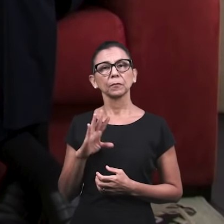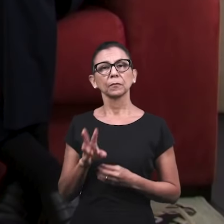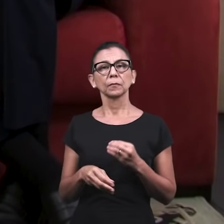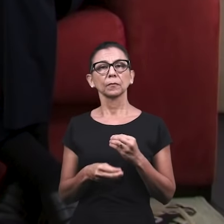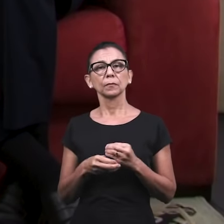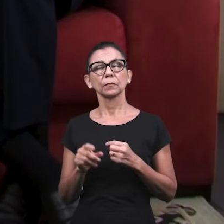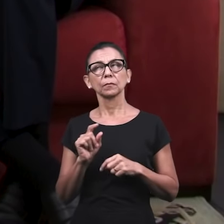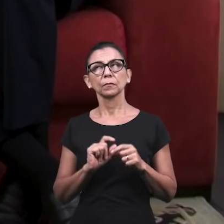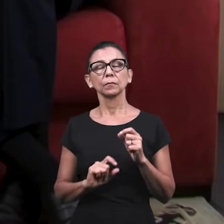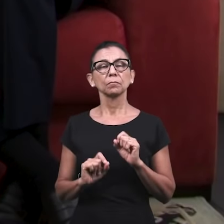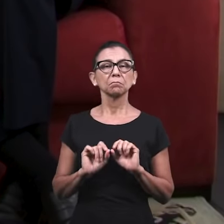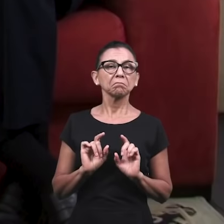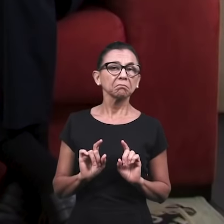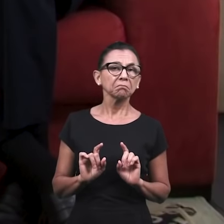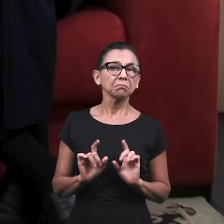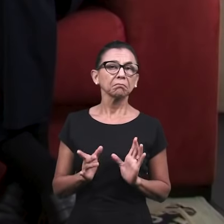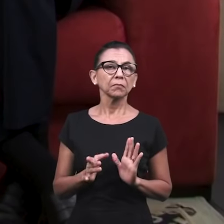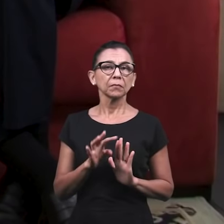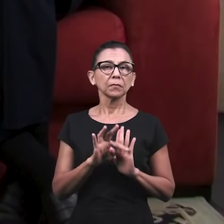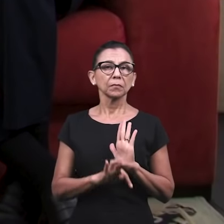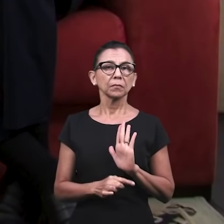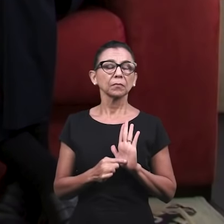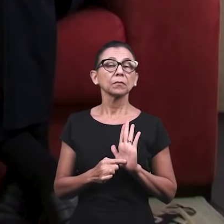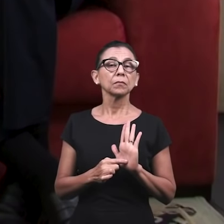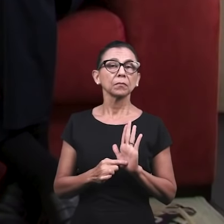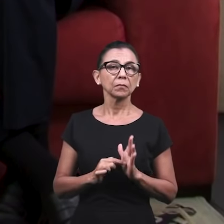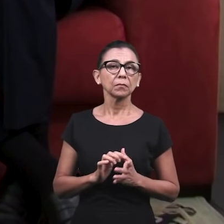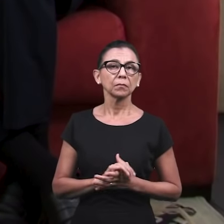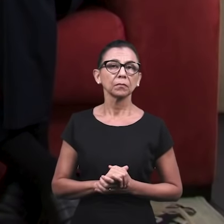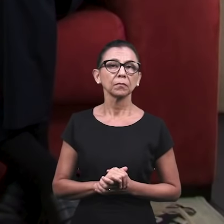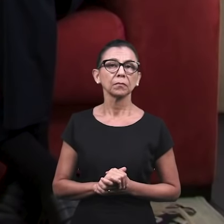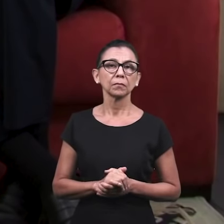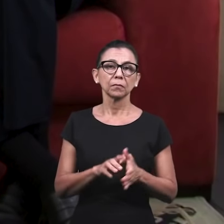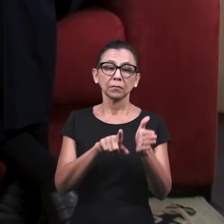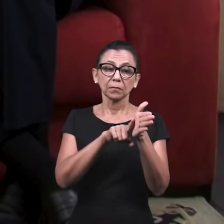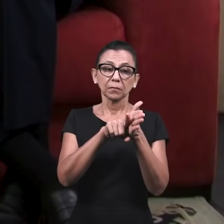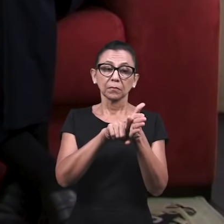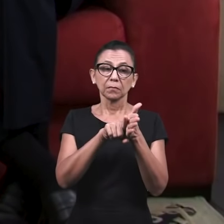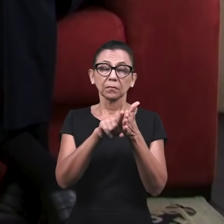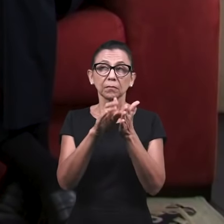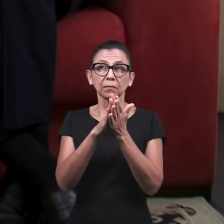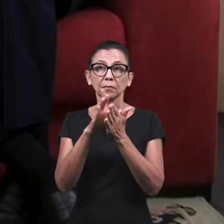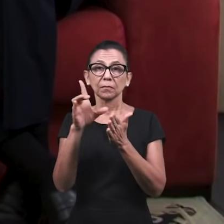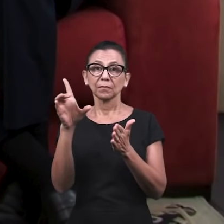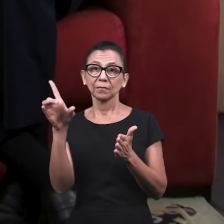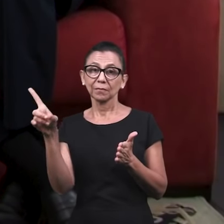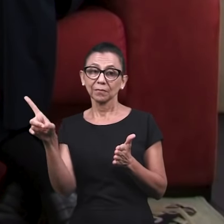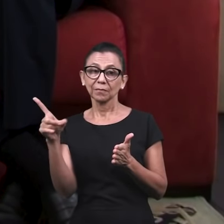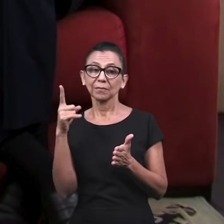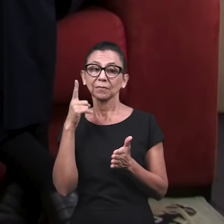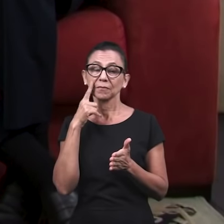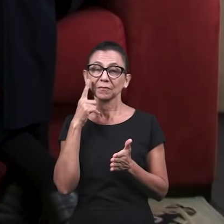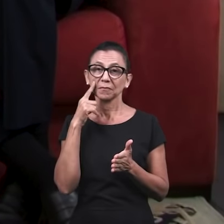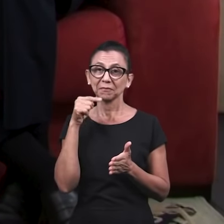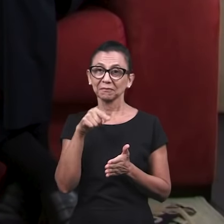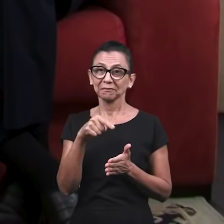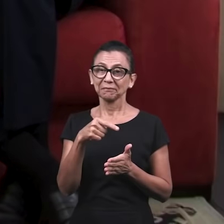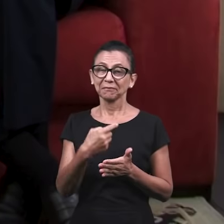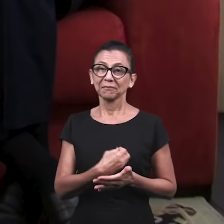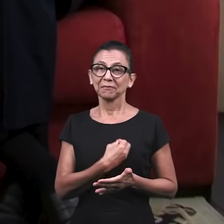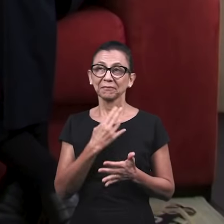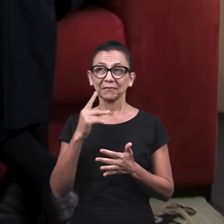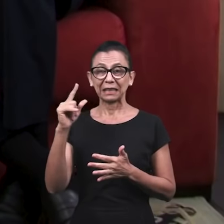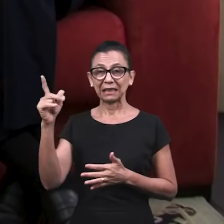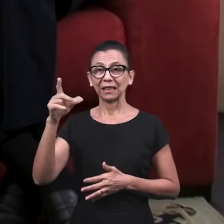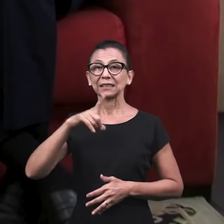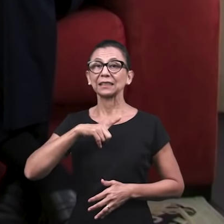só acrescentaria o fato de que há um texto bíblico que diz que examinai as escrituras, porque cuidaste ter nela a vida